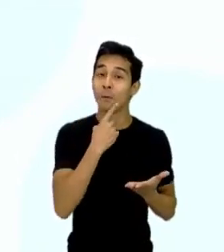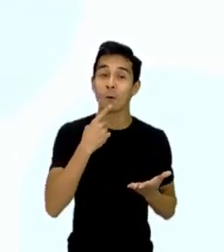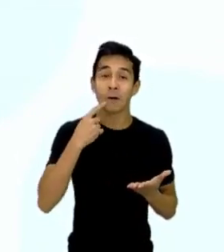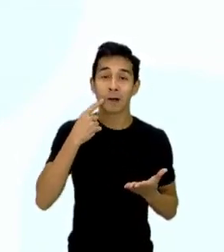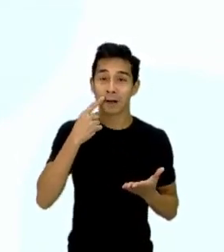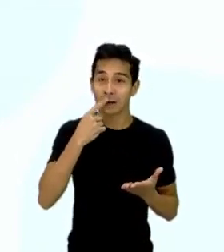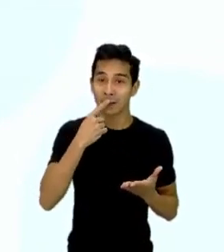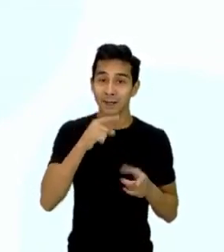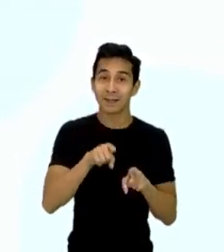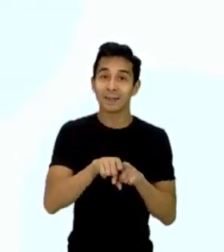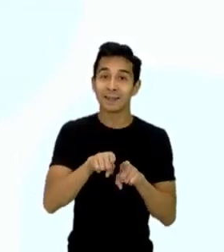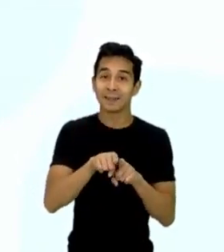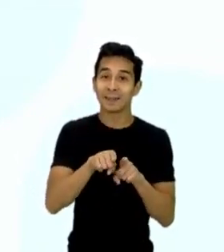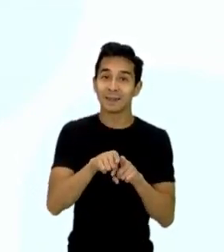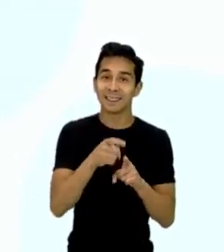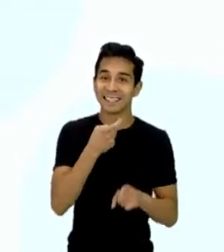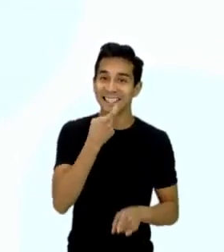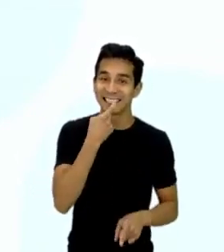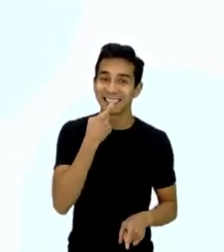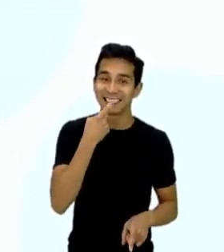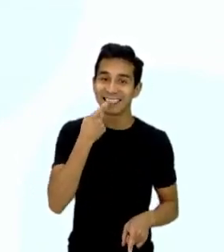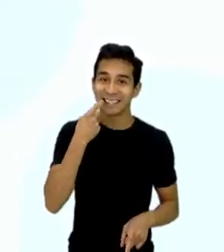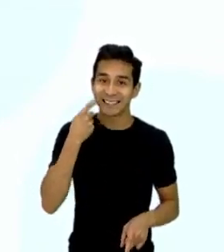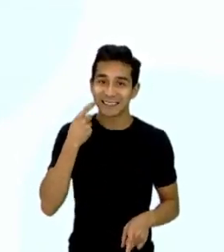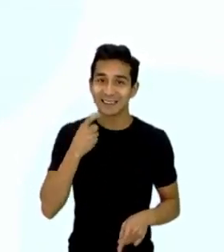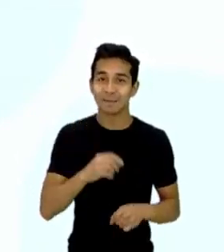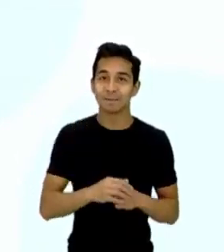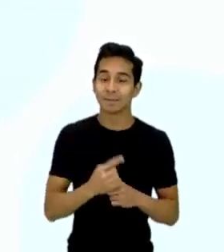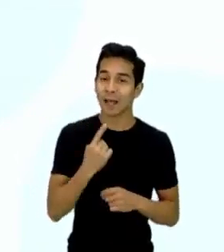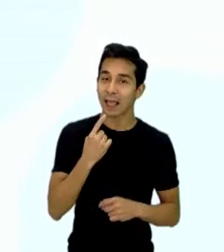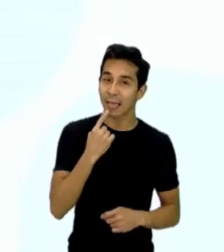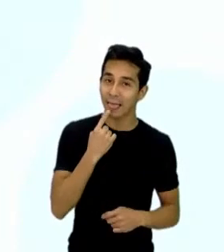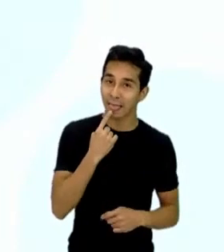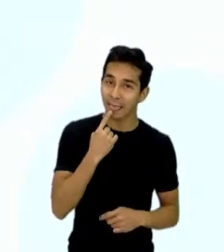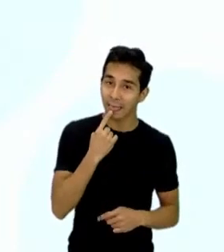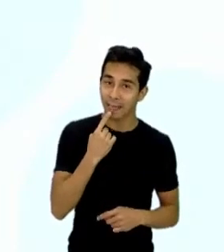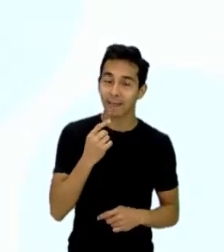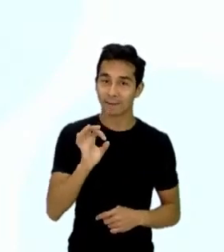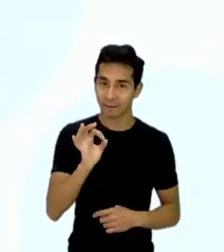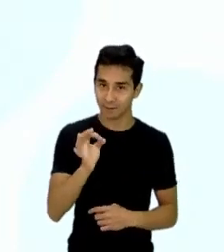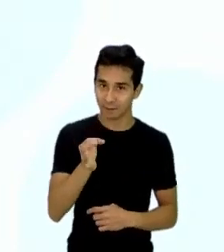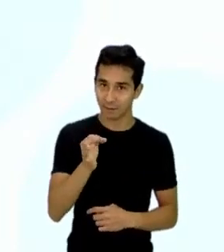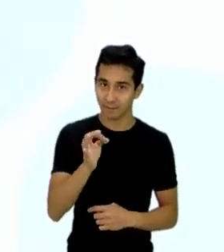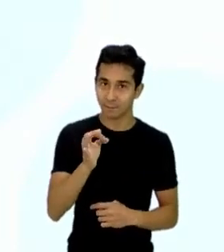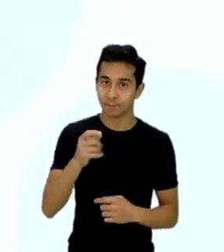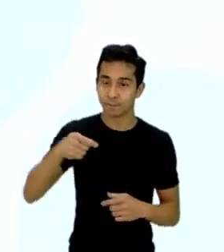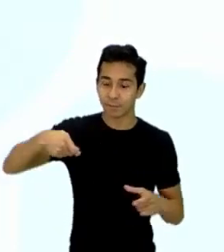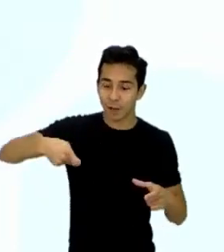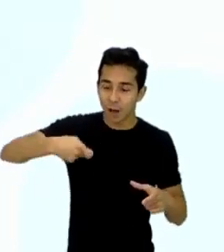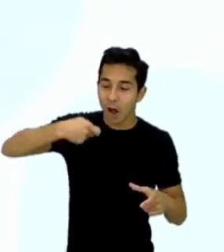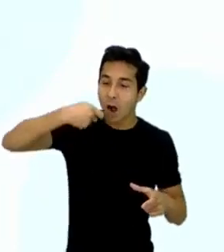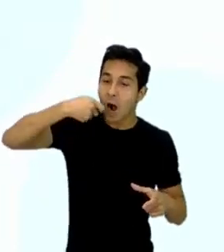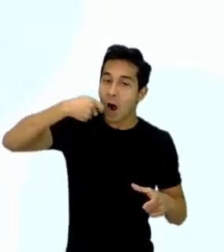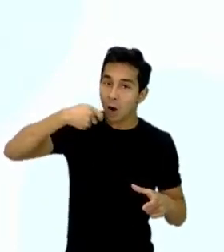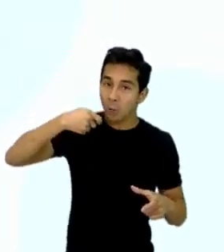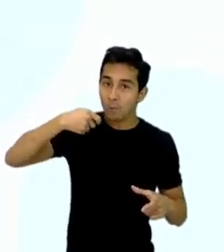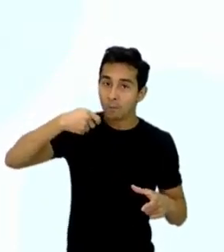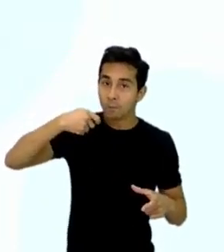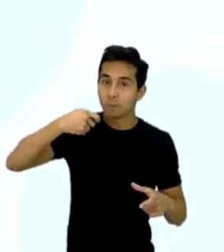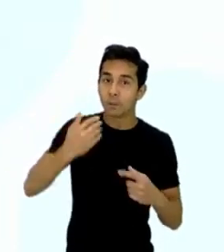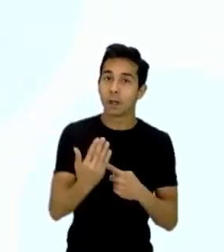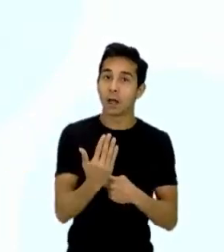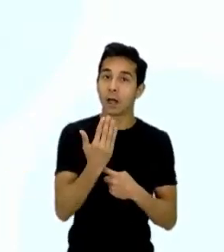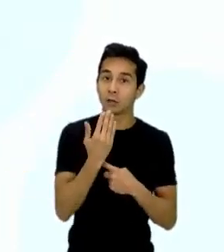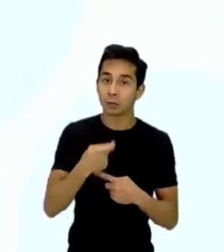quem? Os dentes, a língua, tá certo? Que vão ajudar no processo